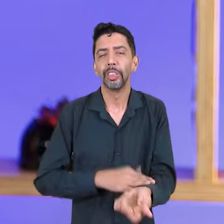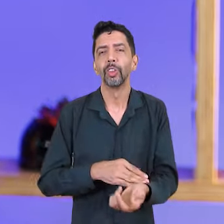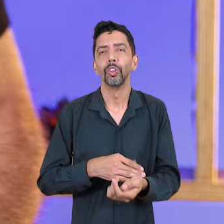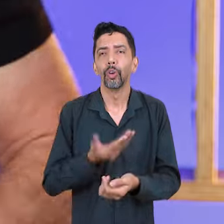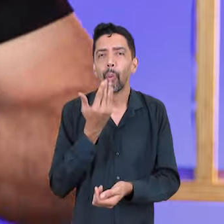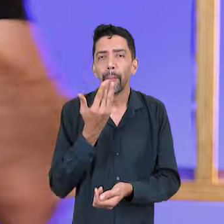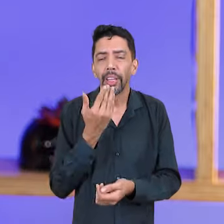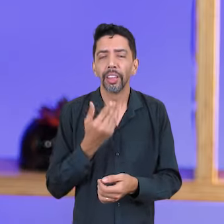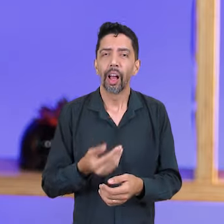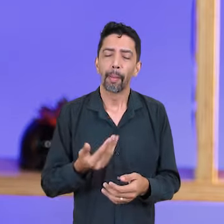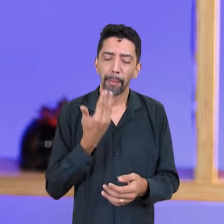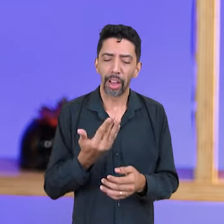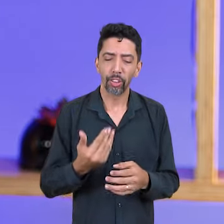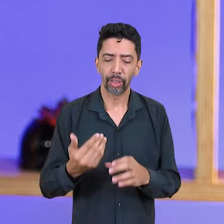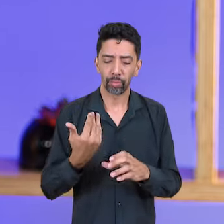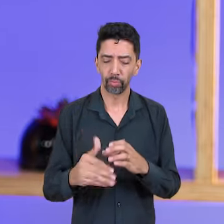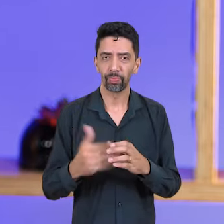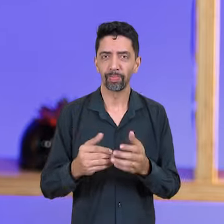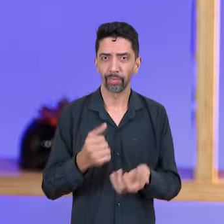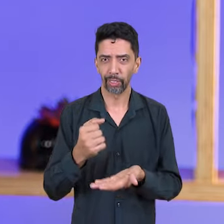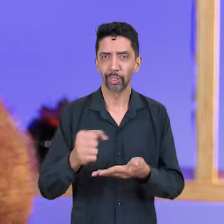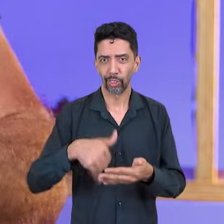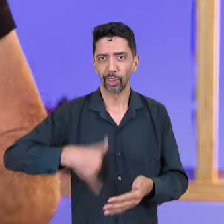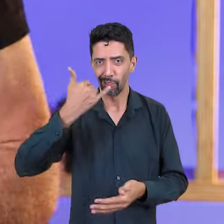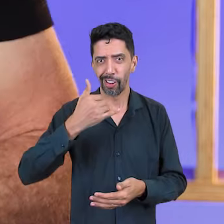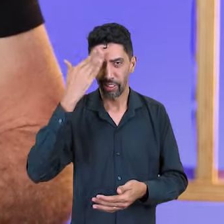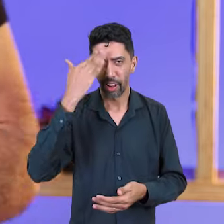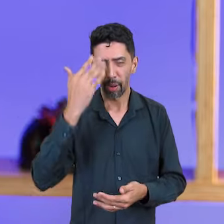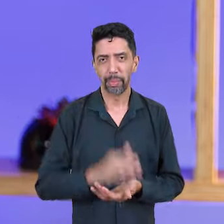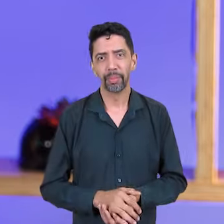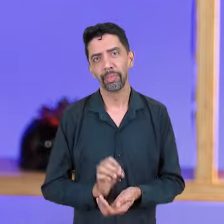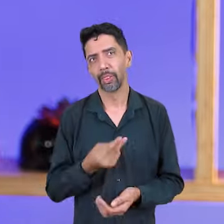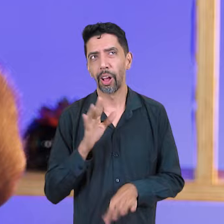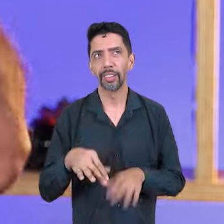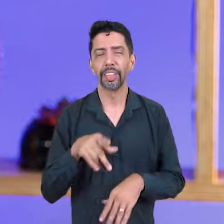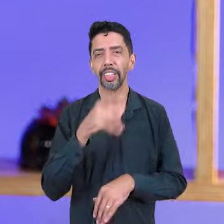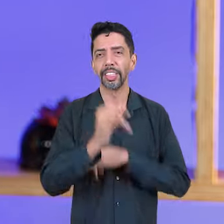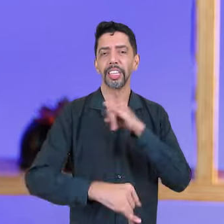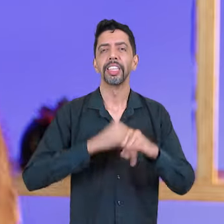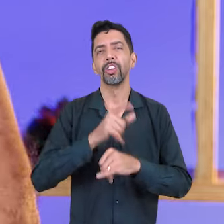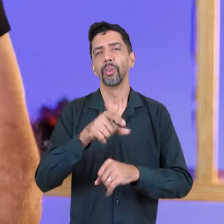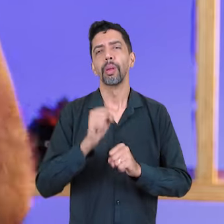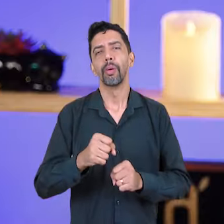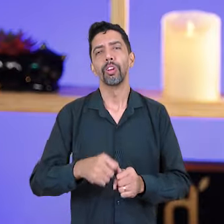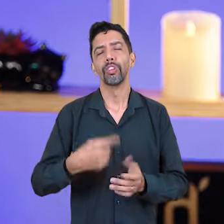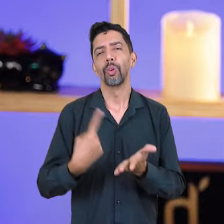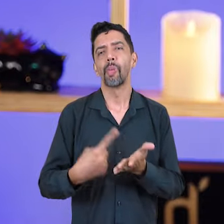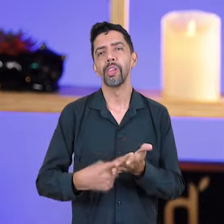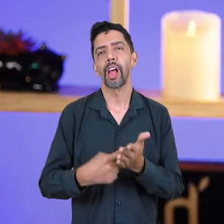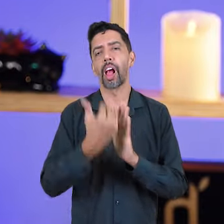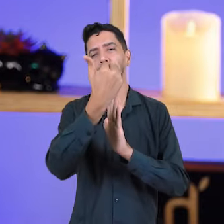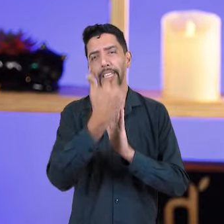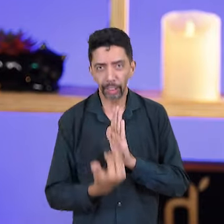o delivery, os gastos que você tem, a energia, a água, a internet que você podia trocar o combo. Tem